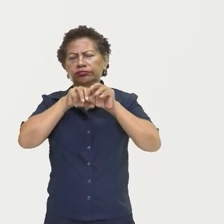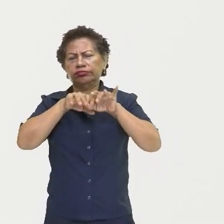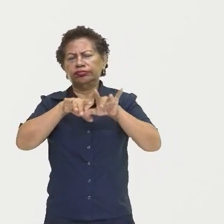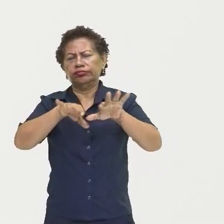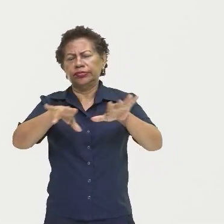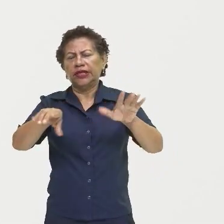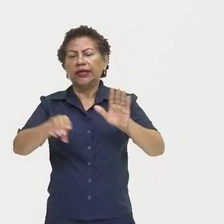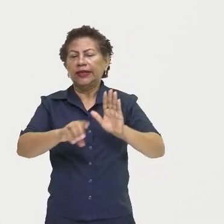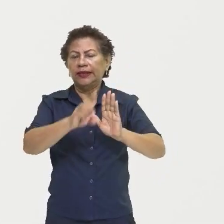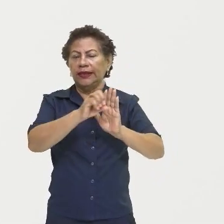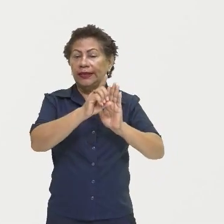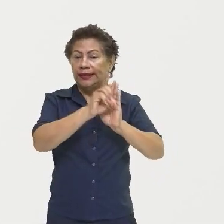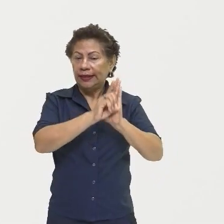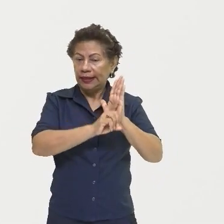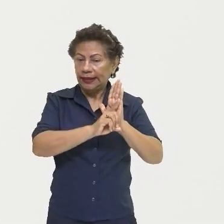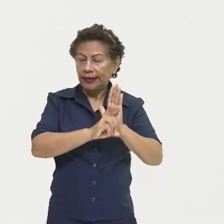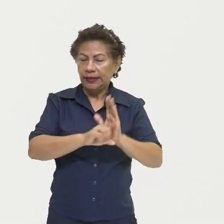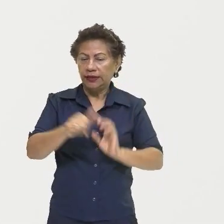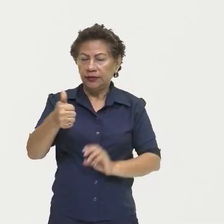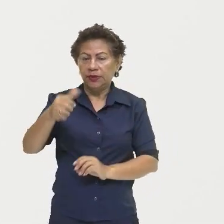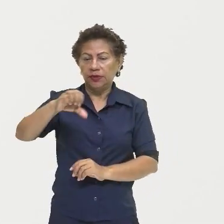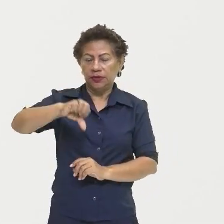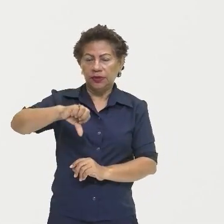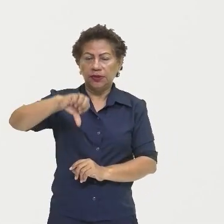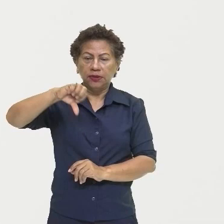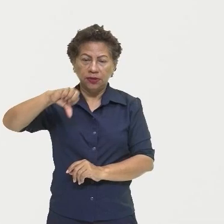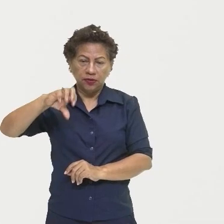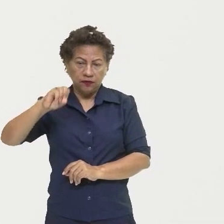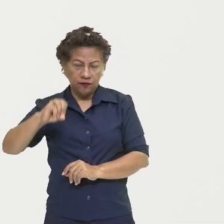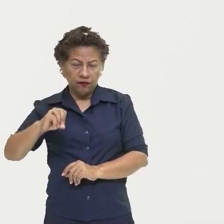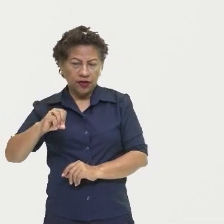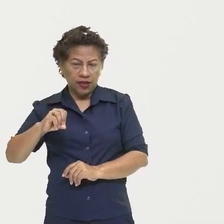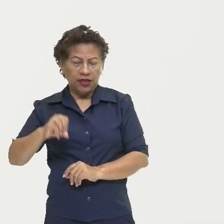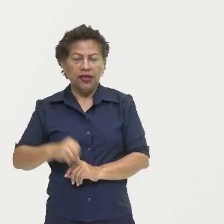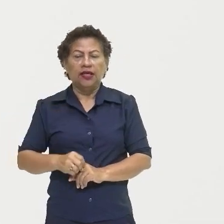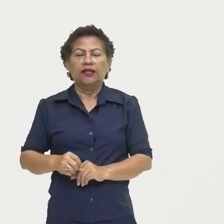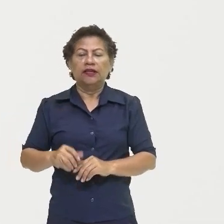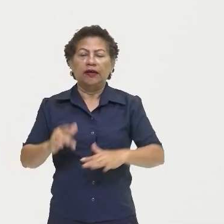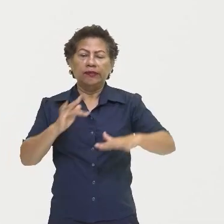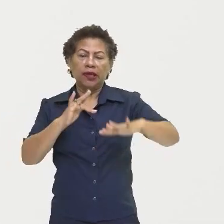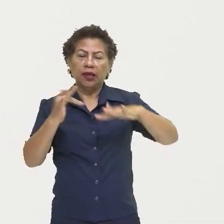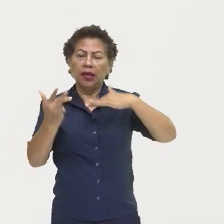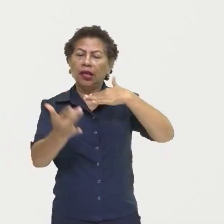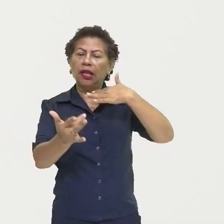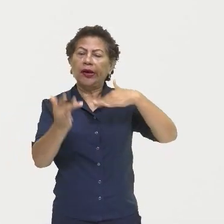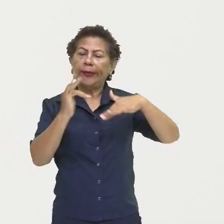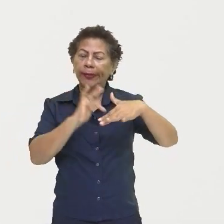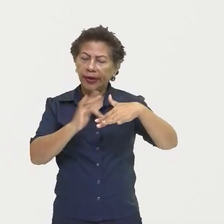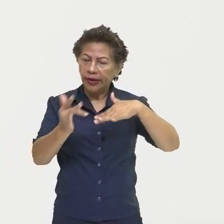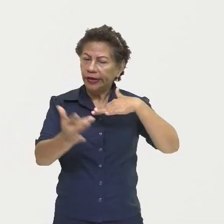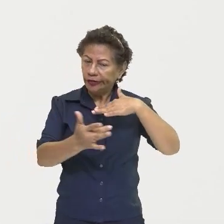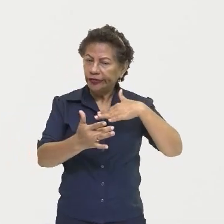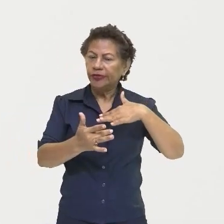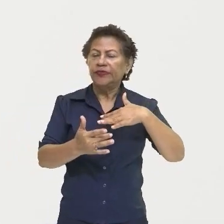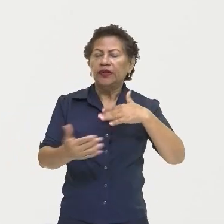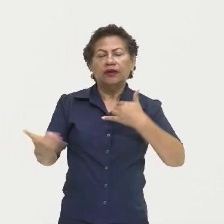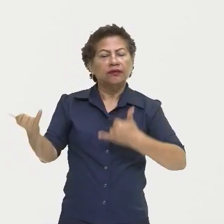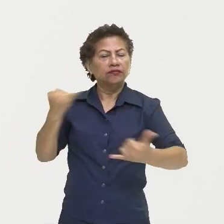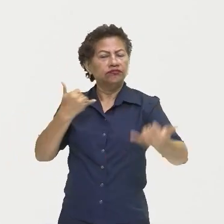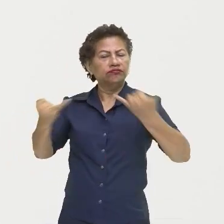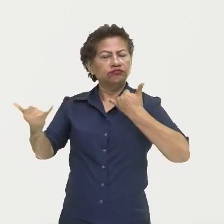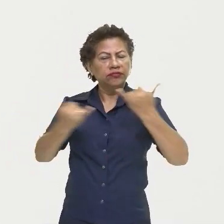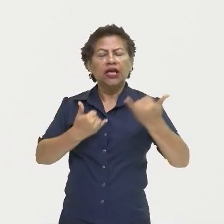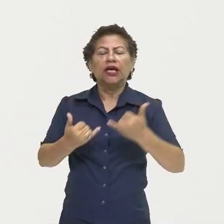mais falado durante esse período, né? Principalmente aqui pela mídia, e a gente ouve até os dias atuais, né? Hoje já